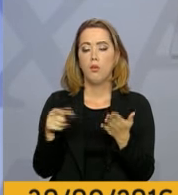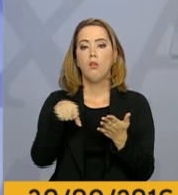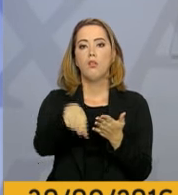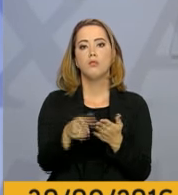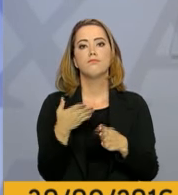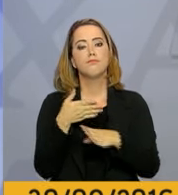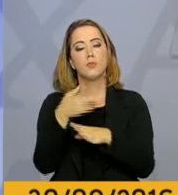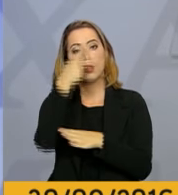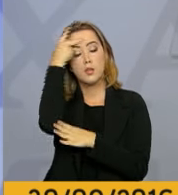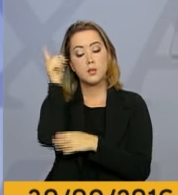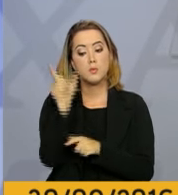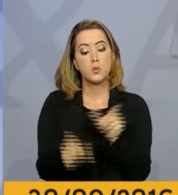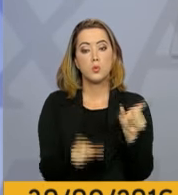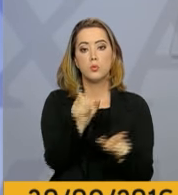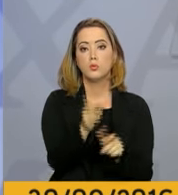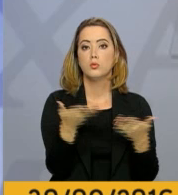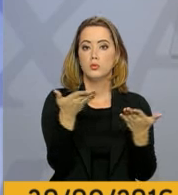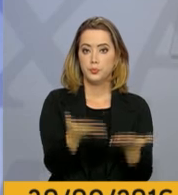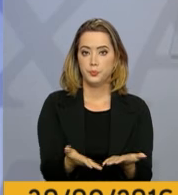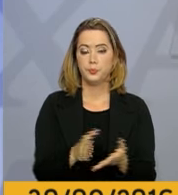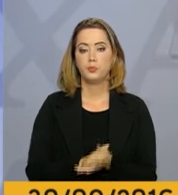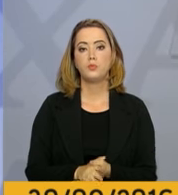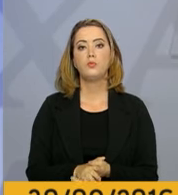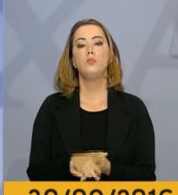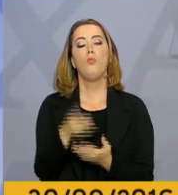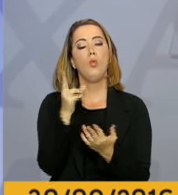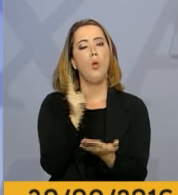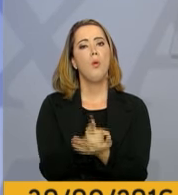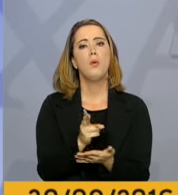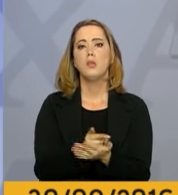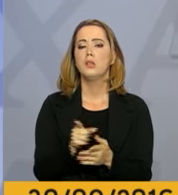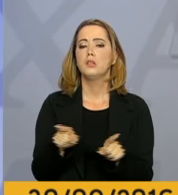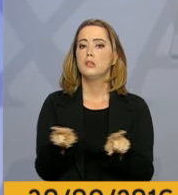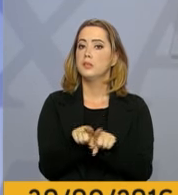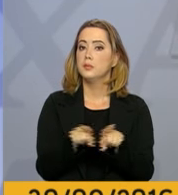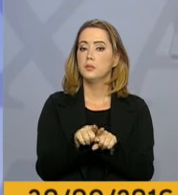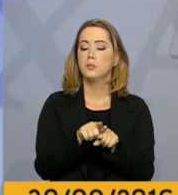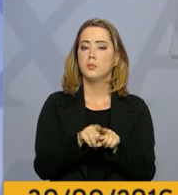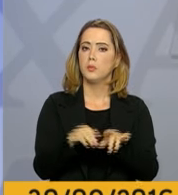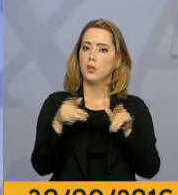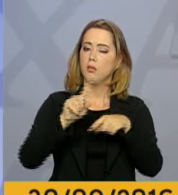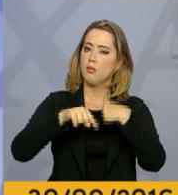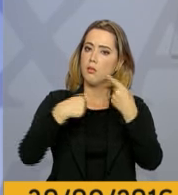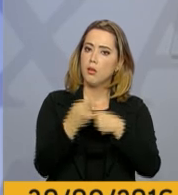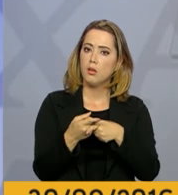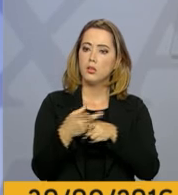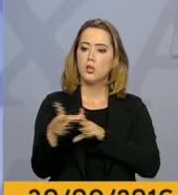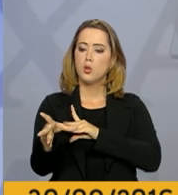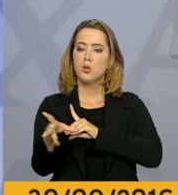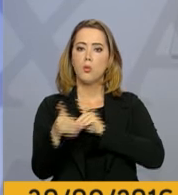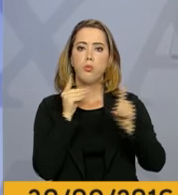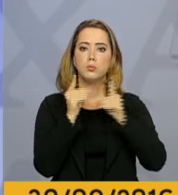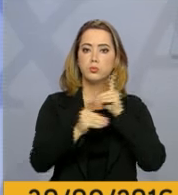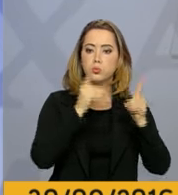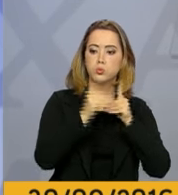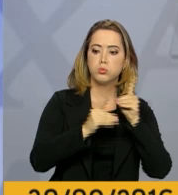fórum, como também pela repercussão dos debates que se